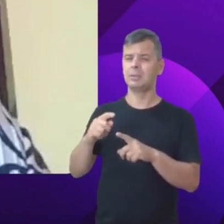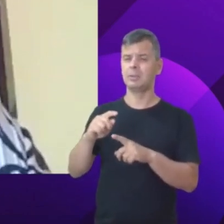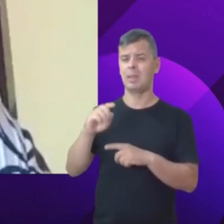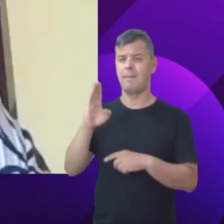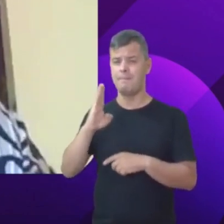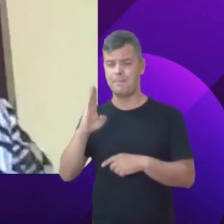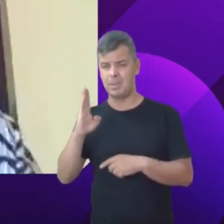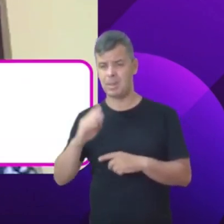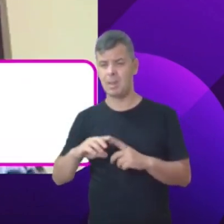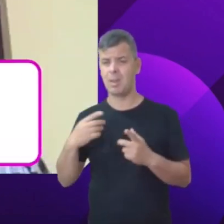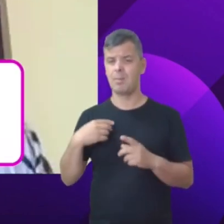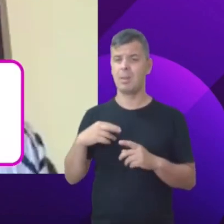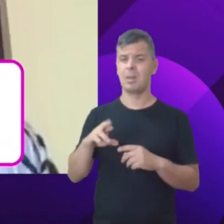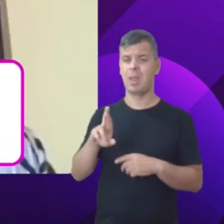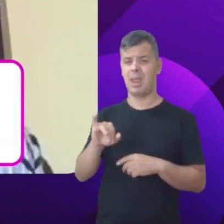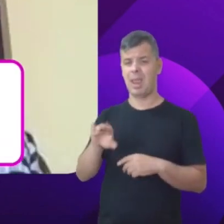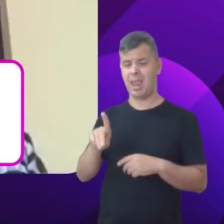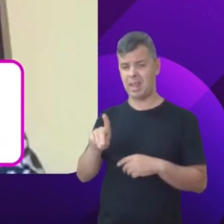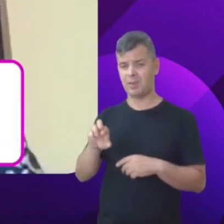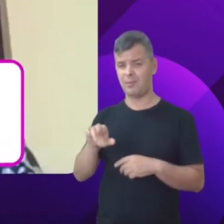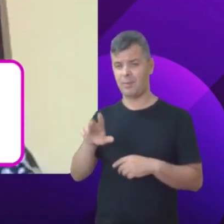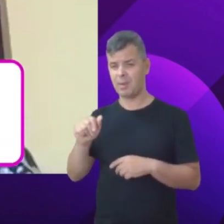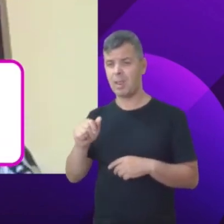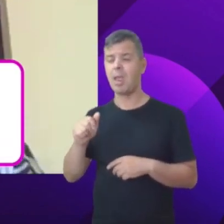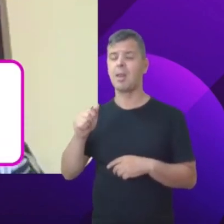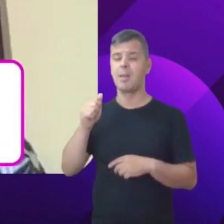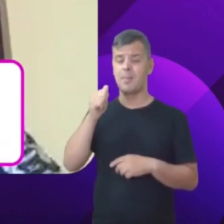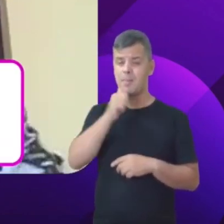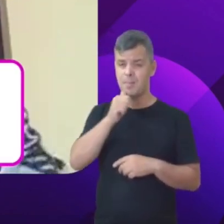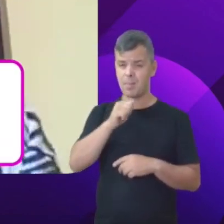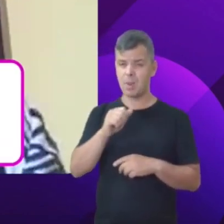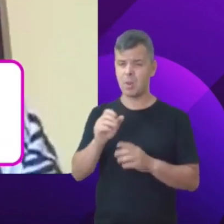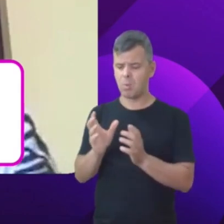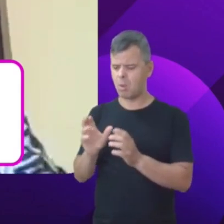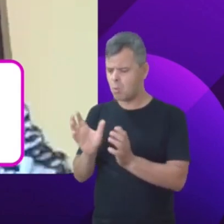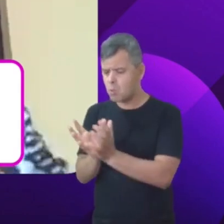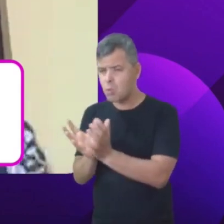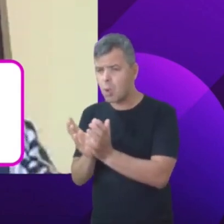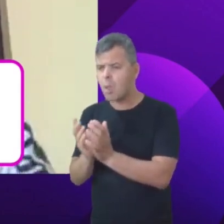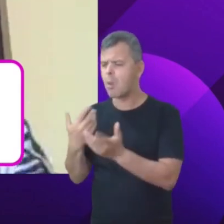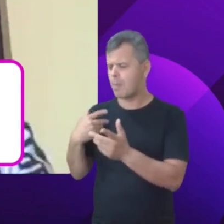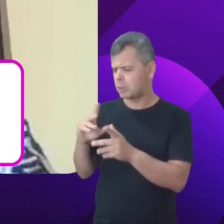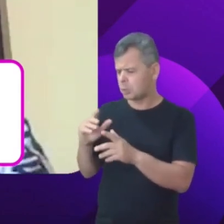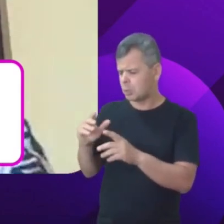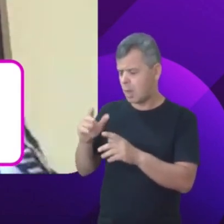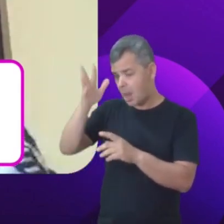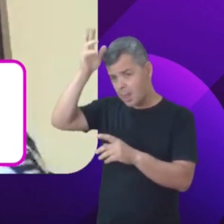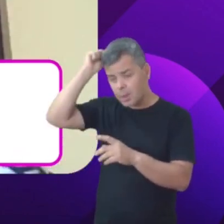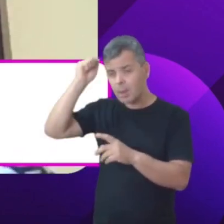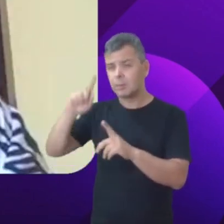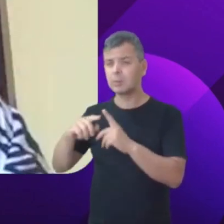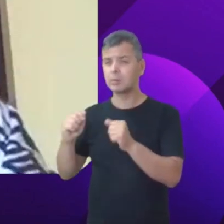Então, tem a rede feminista de mulheres lésbicas e bissexuais também, é uma rede mais de cunho acadêmico, de mulheres